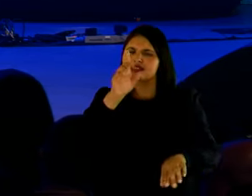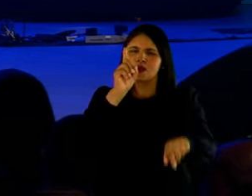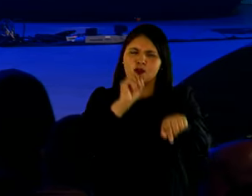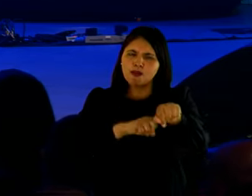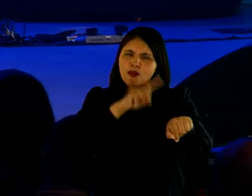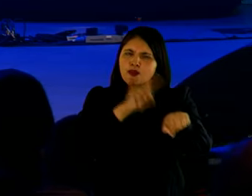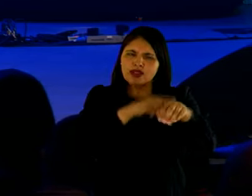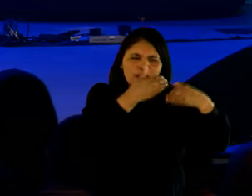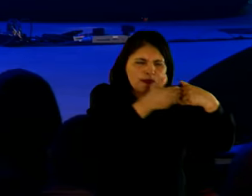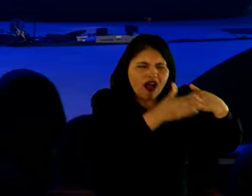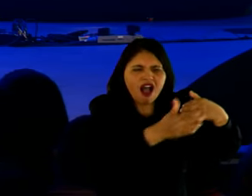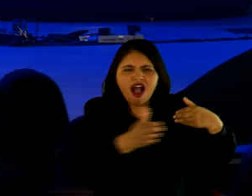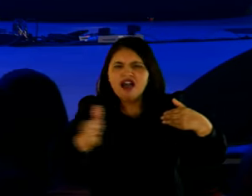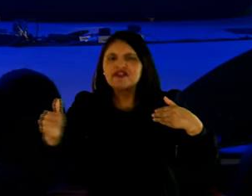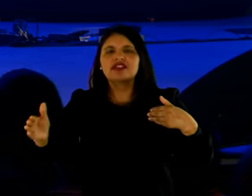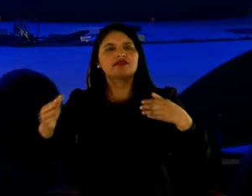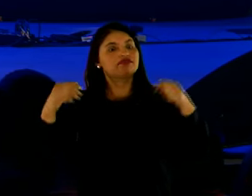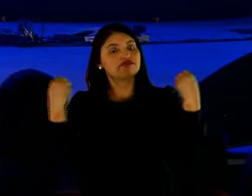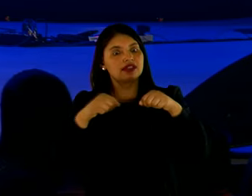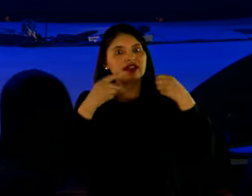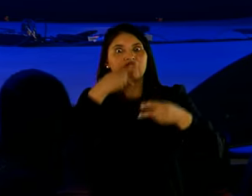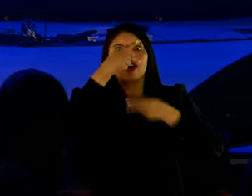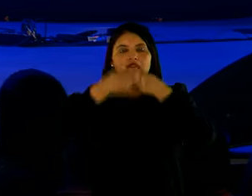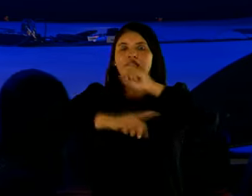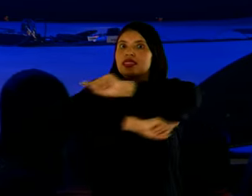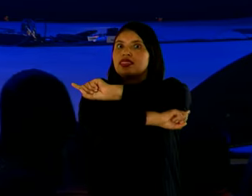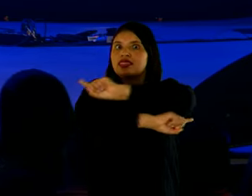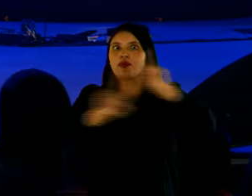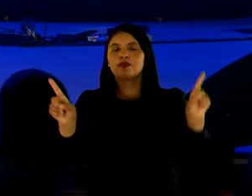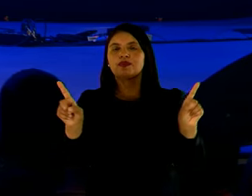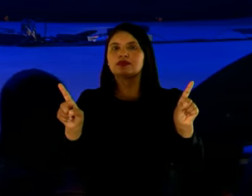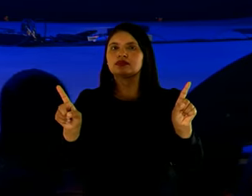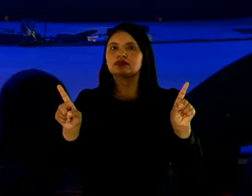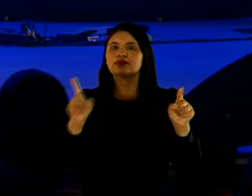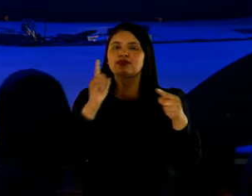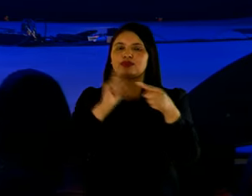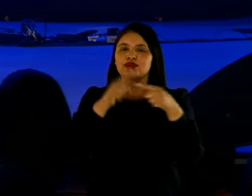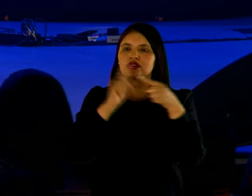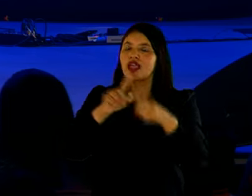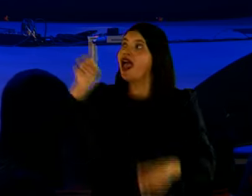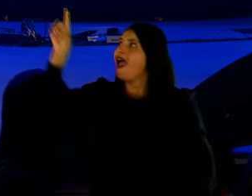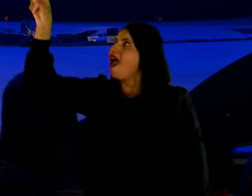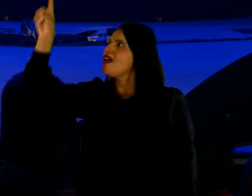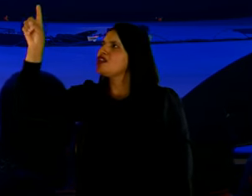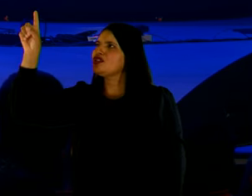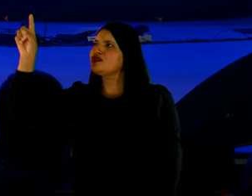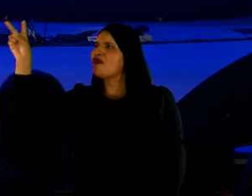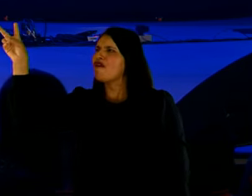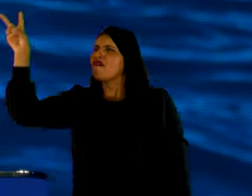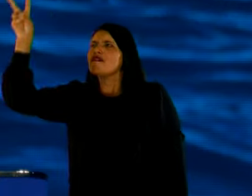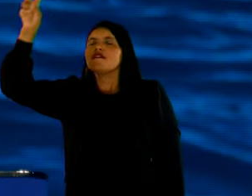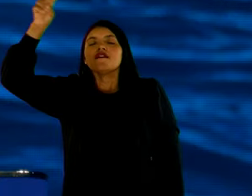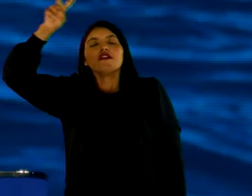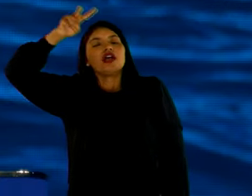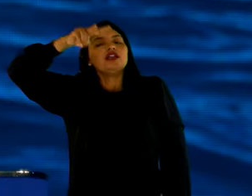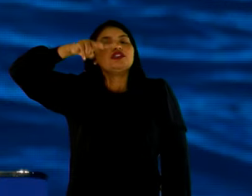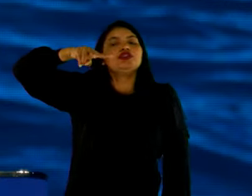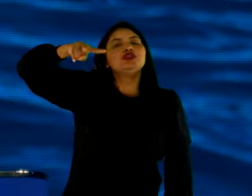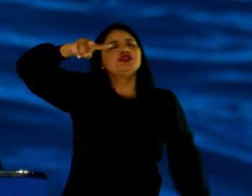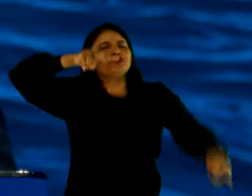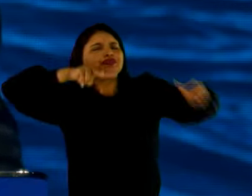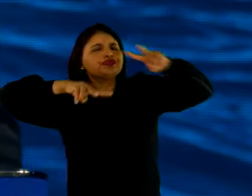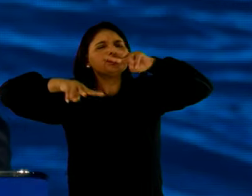eu respeito o meu Deus. Eu tenho um Deus que tudo vê, que tudo sabe, que nada nós podemos